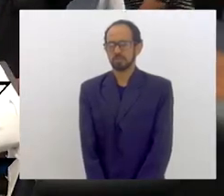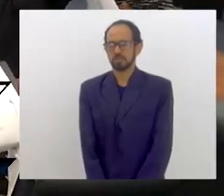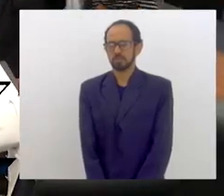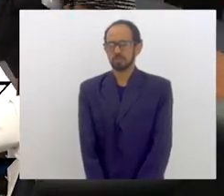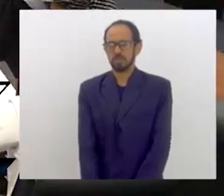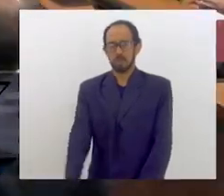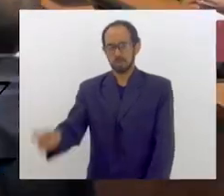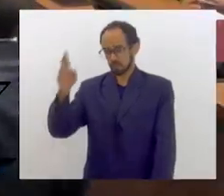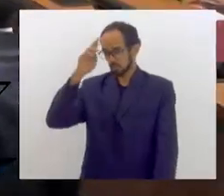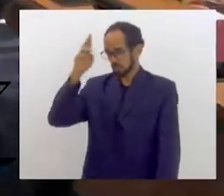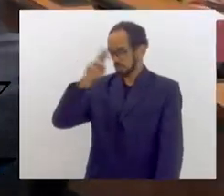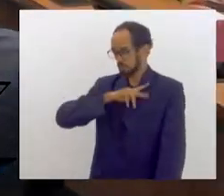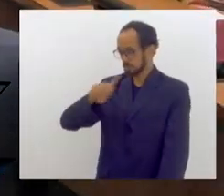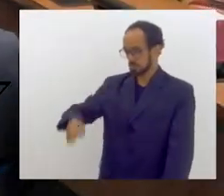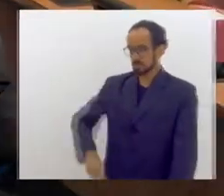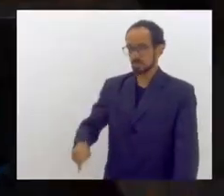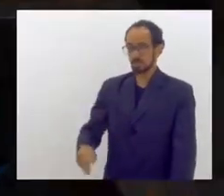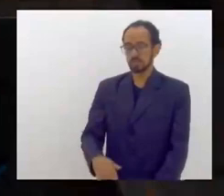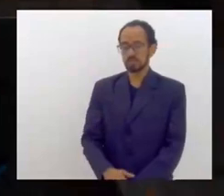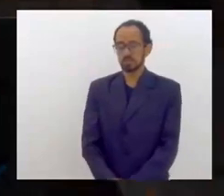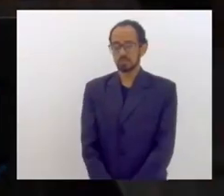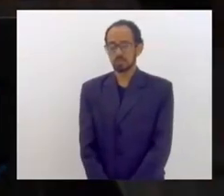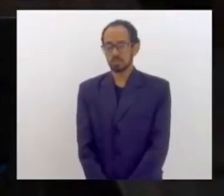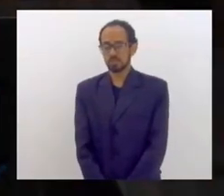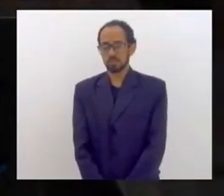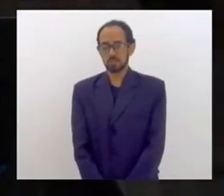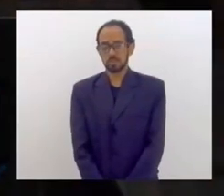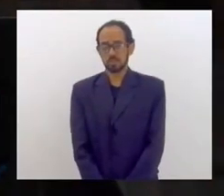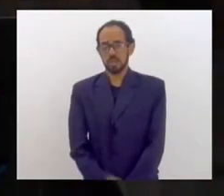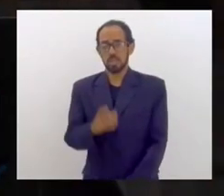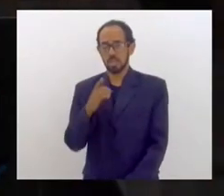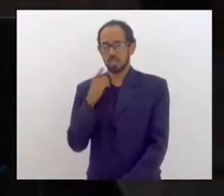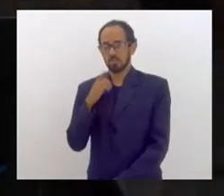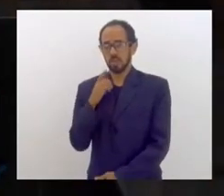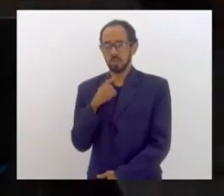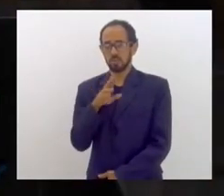Senhor presidente, deputado Brazão,